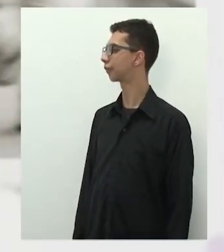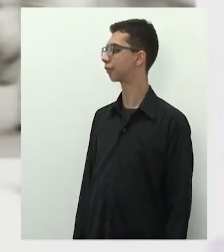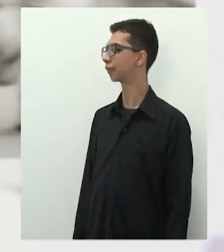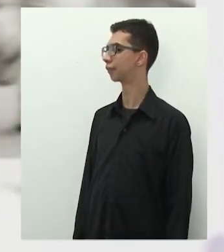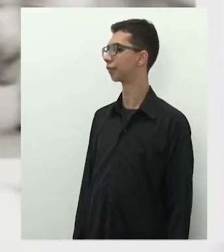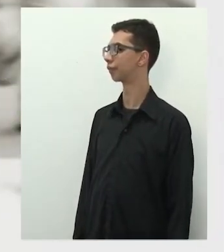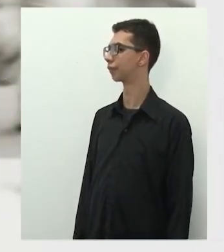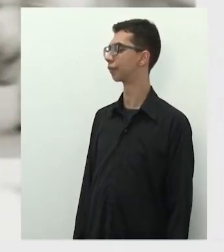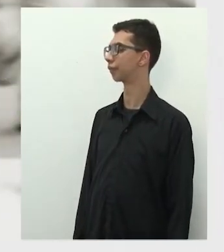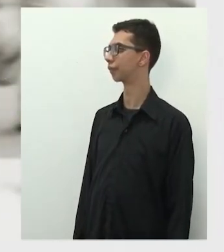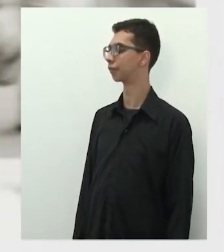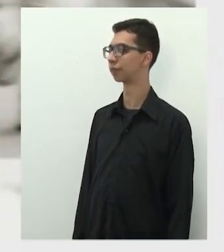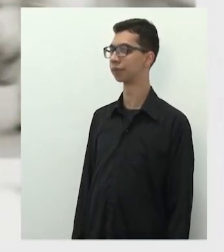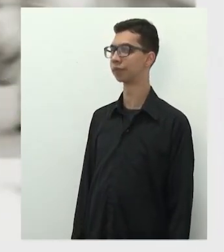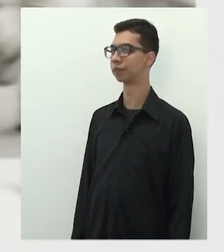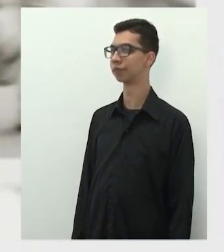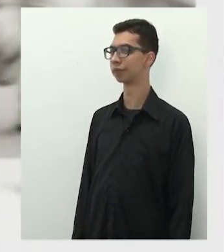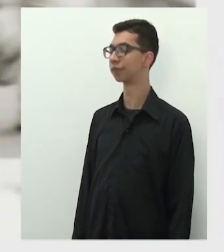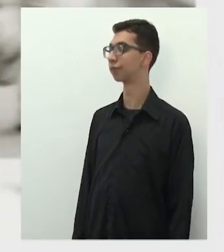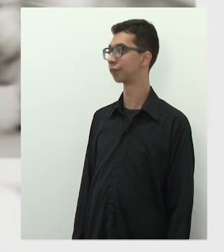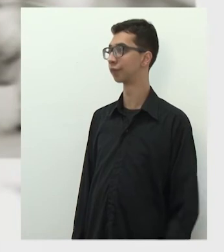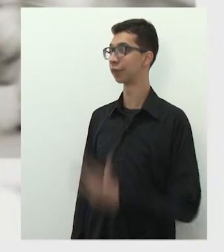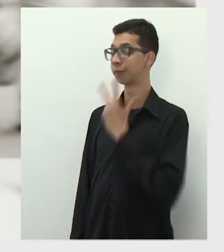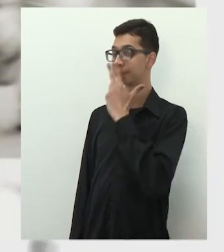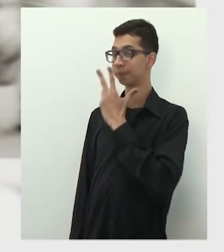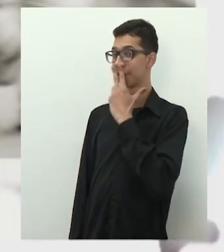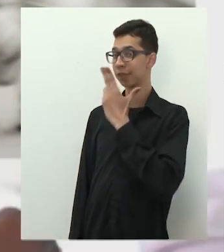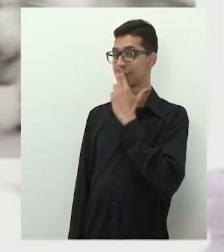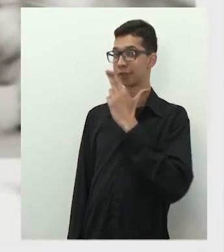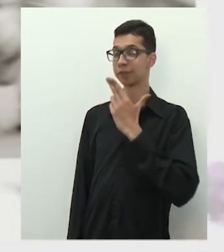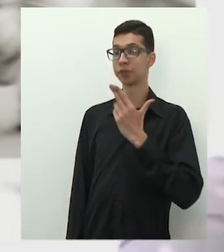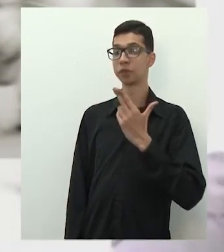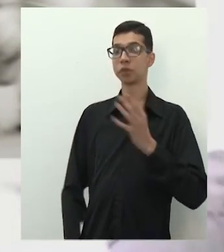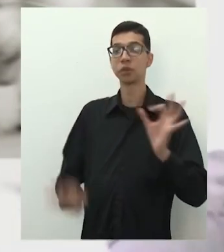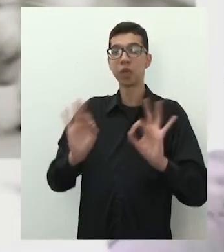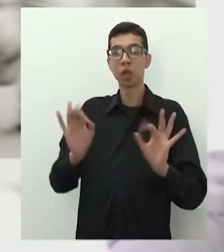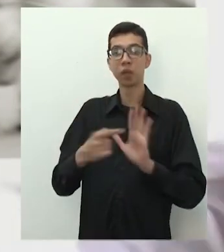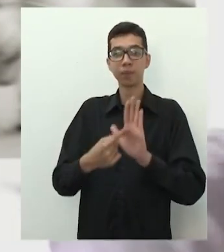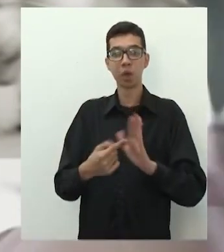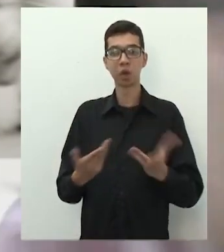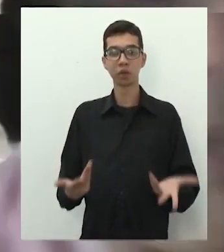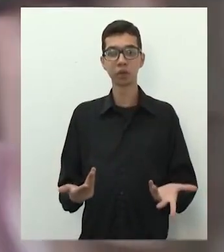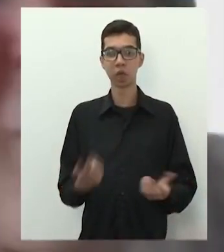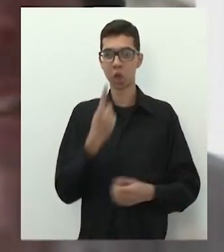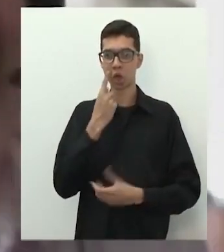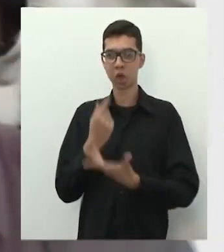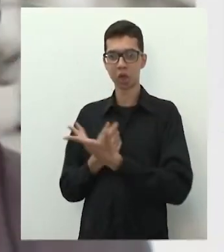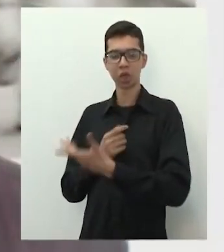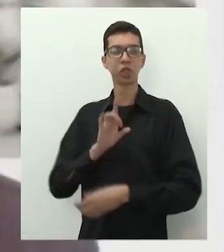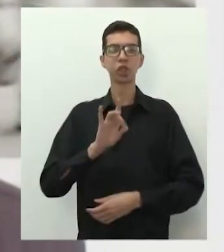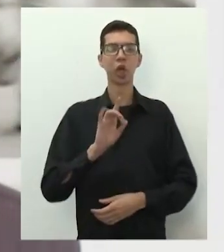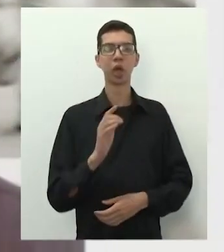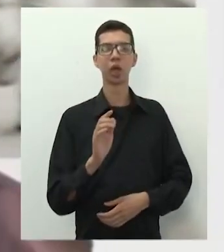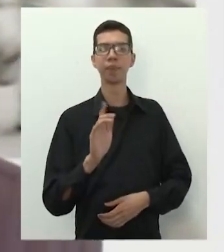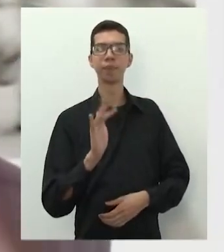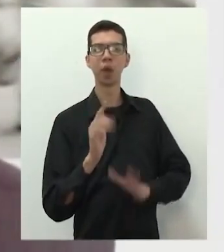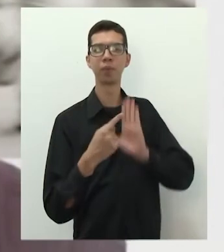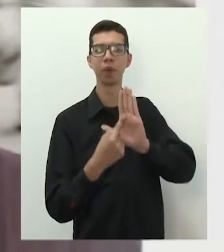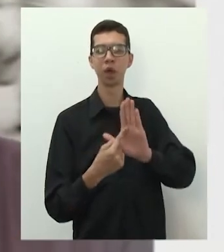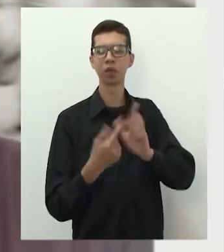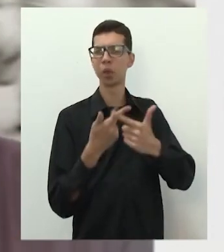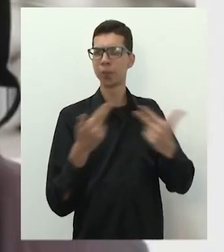para isso. Agora, para 12, 13 anos, eu não vejo de forma ruim, eu não proibiria um adolescente de abrir um perfil, mesmo que ele